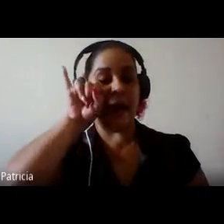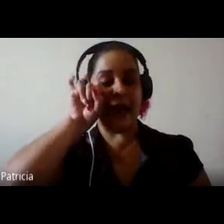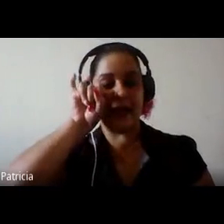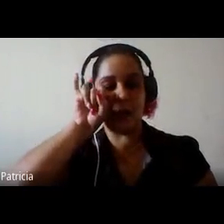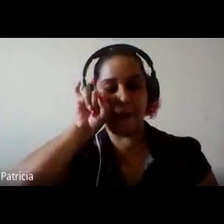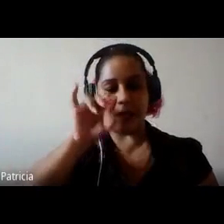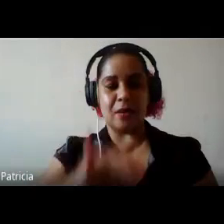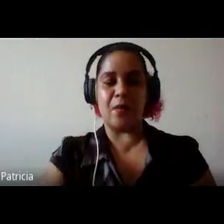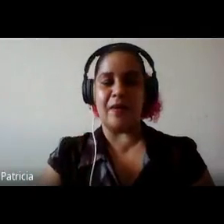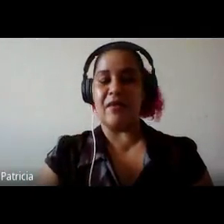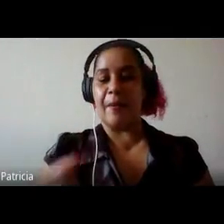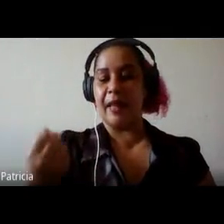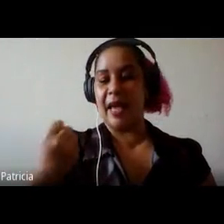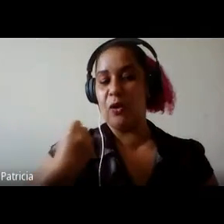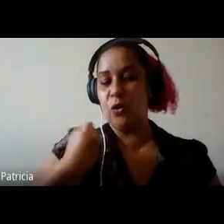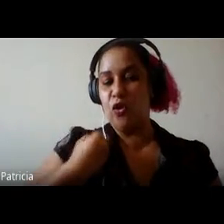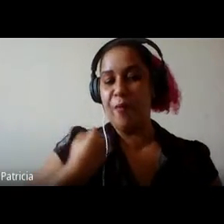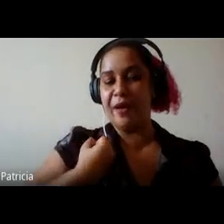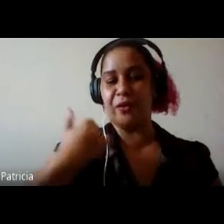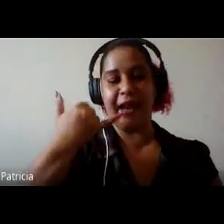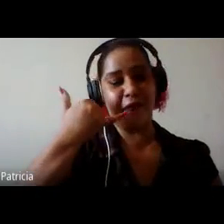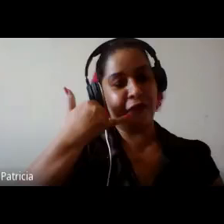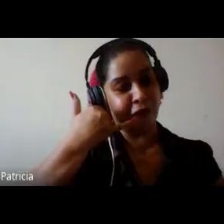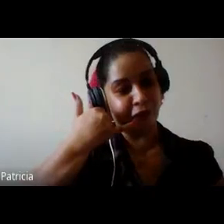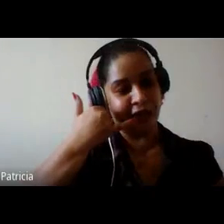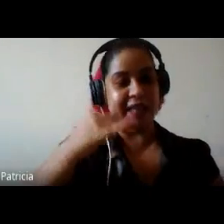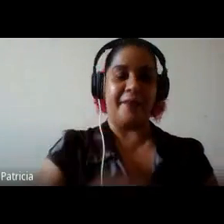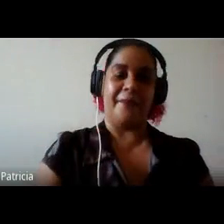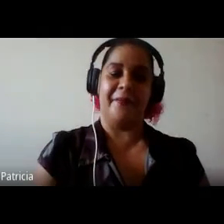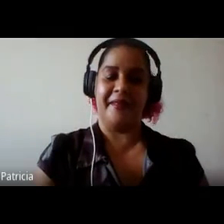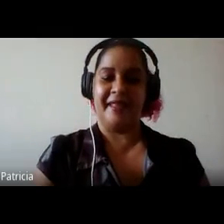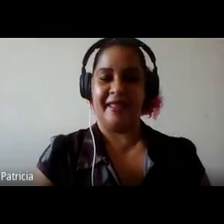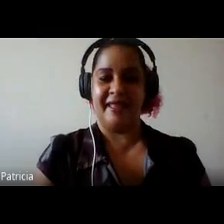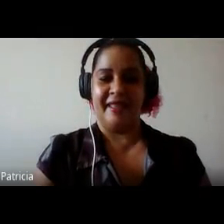está paquerando com a pessoa, aí você vai pedir a ele o número do telefone,